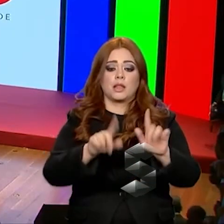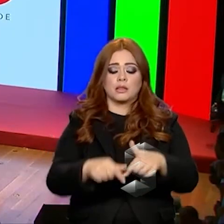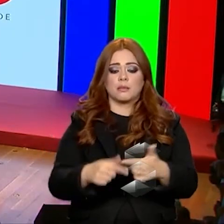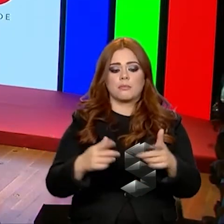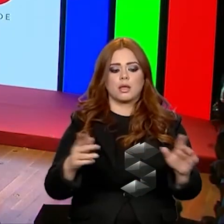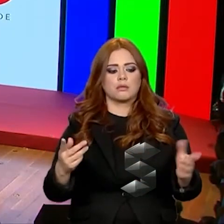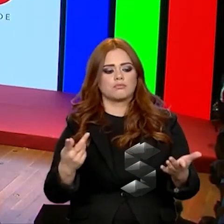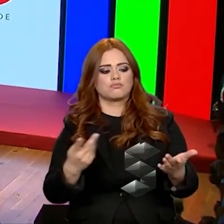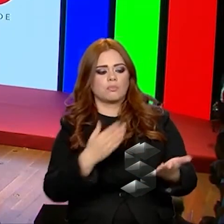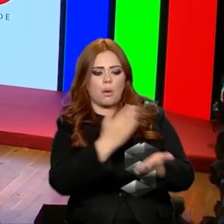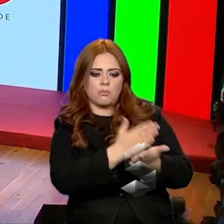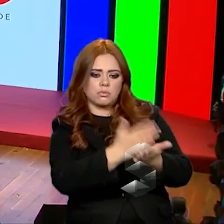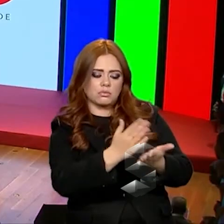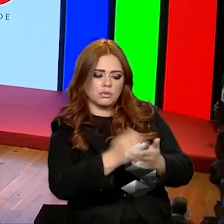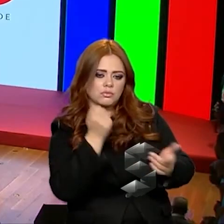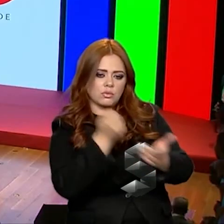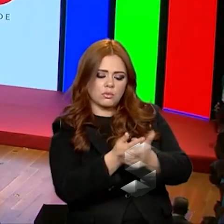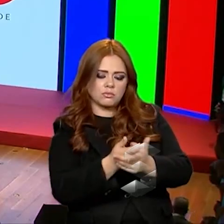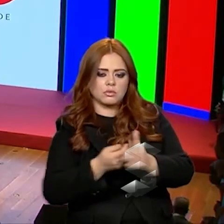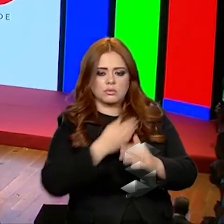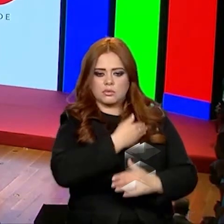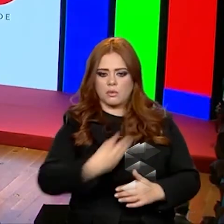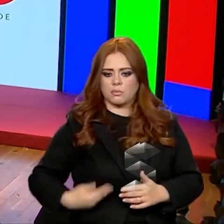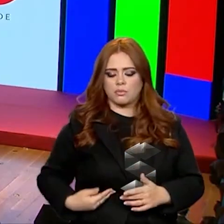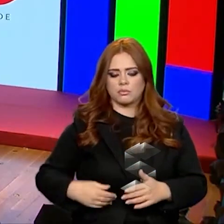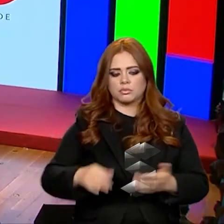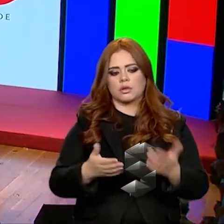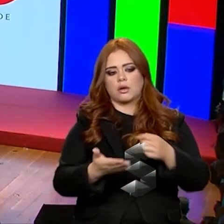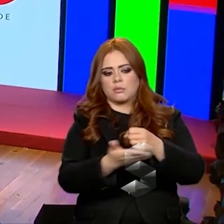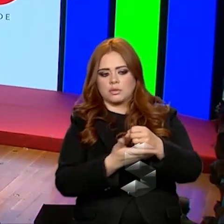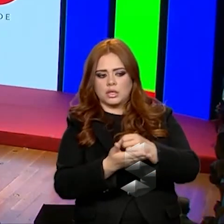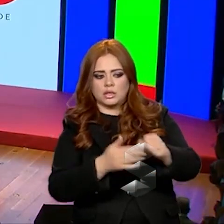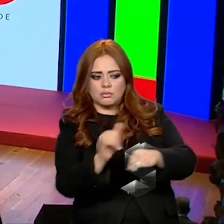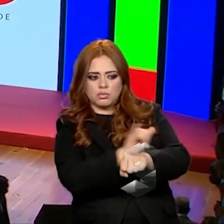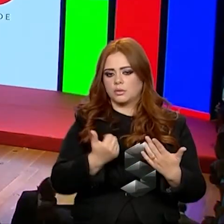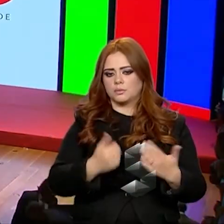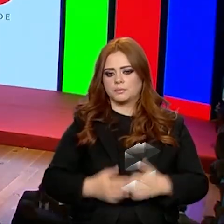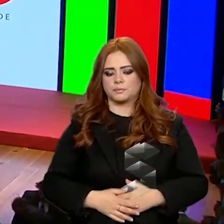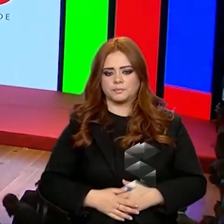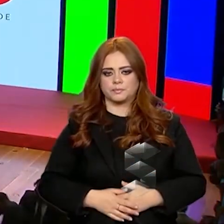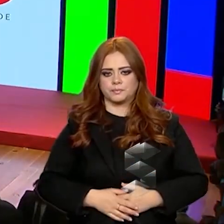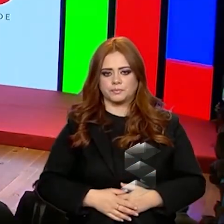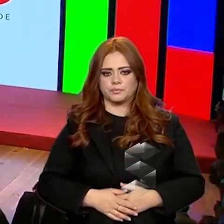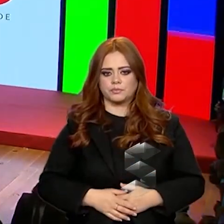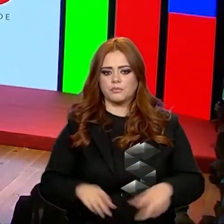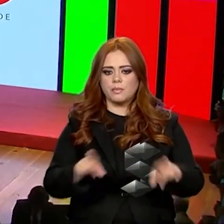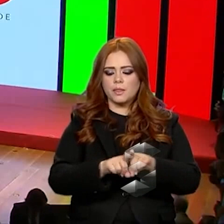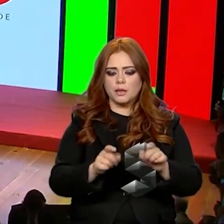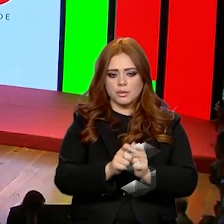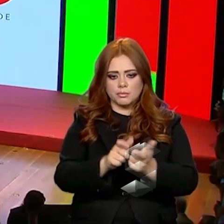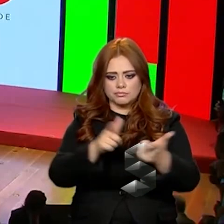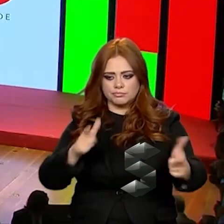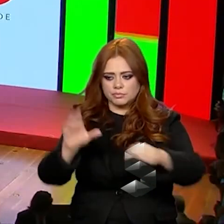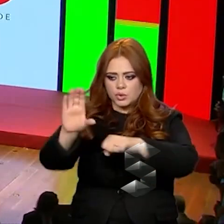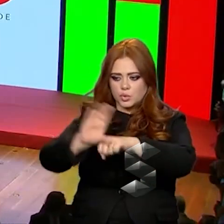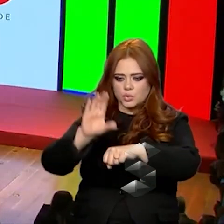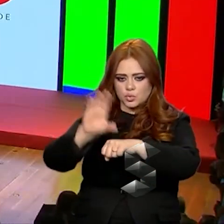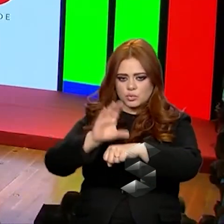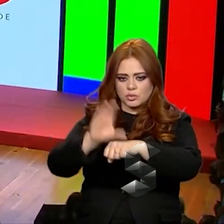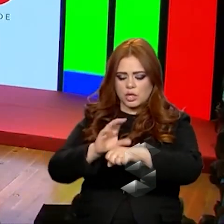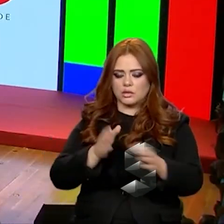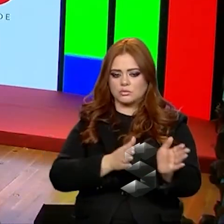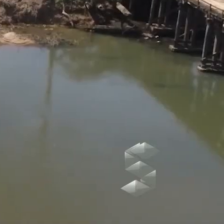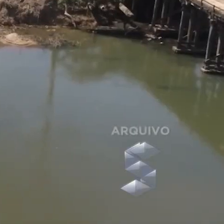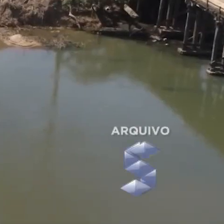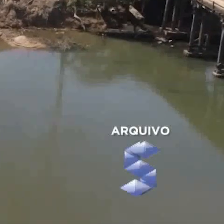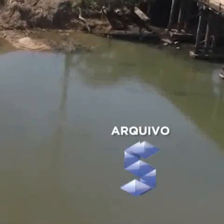processos de compras públicas, refinamento de gestão e do planejamento governamentais, além da expansão do crédito e de incentivos